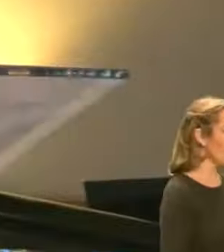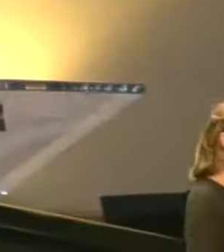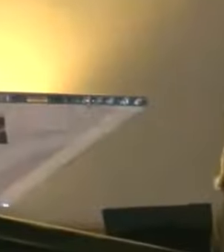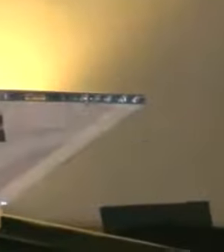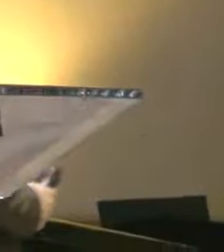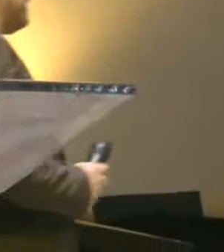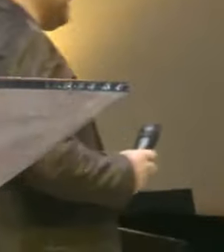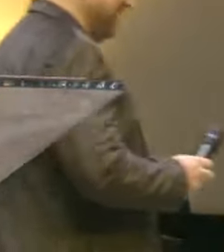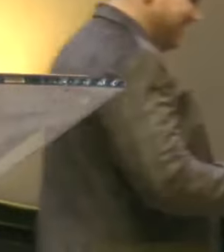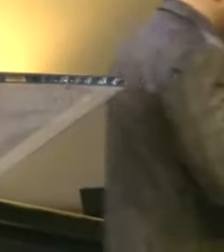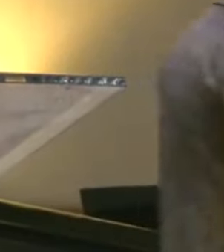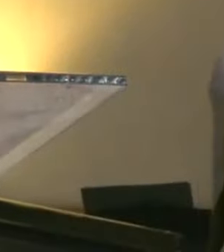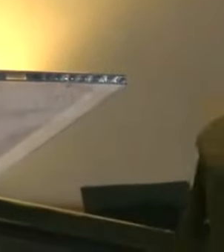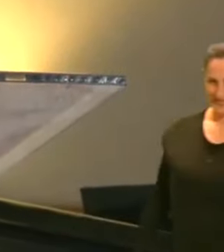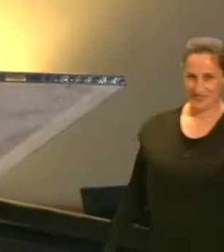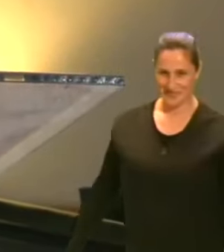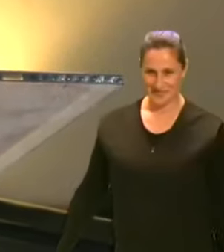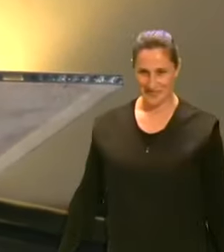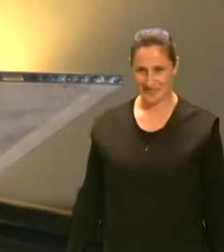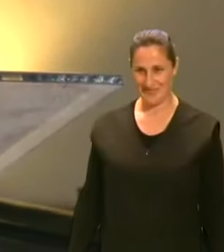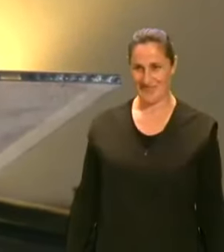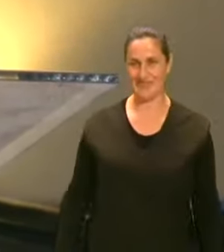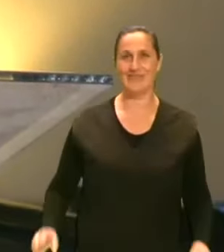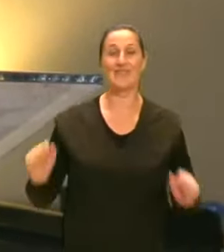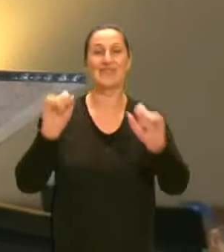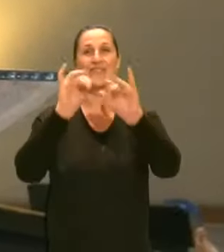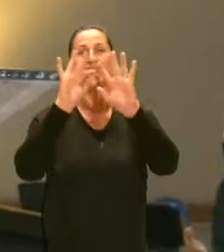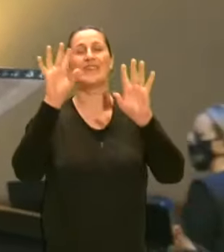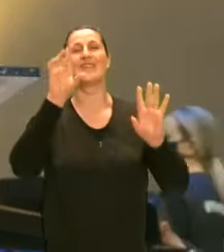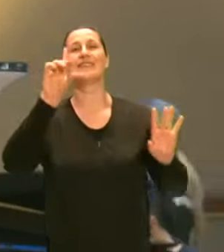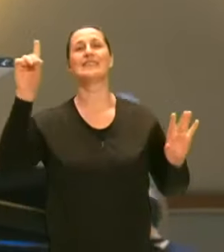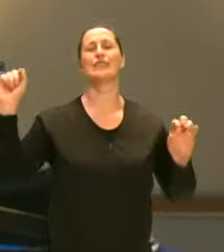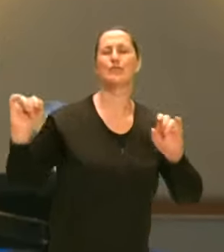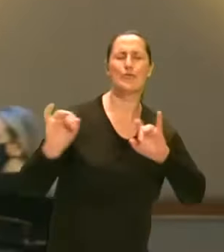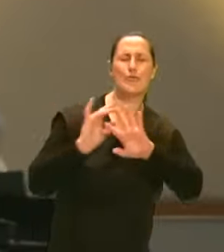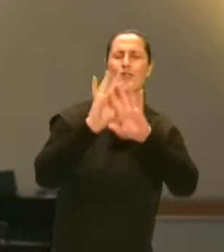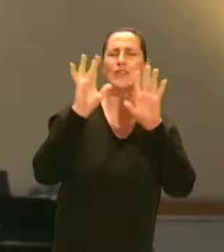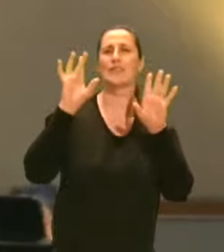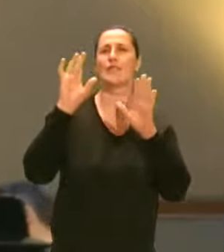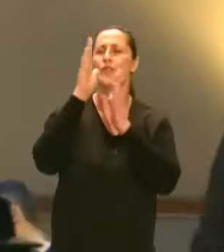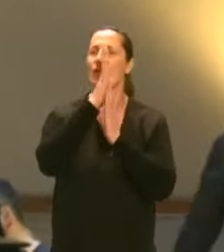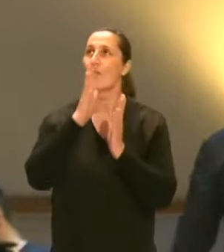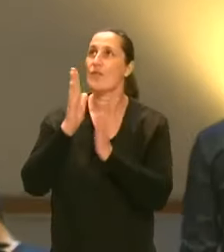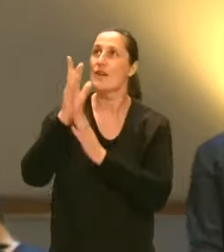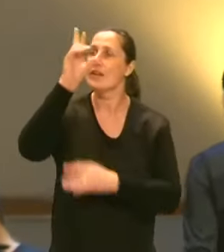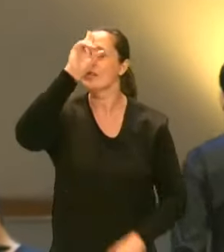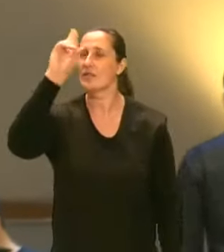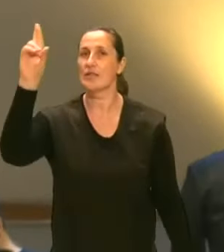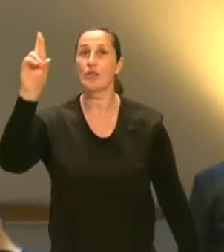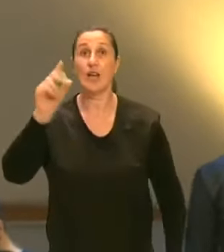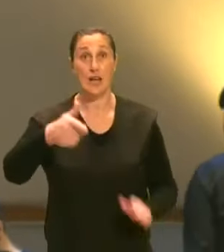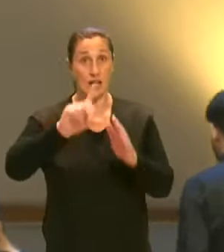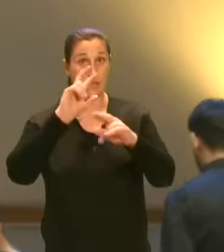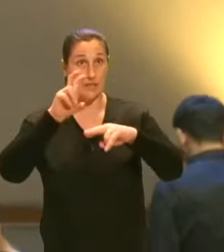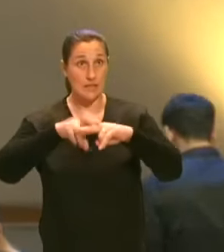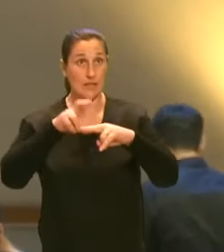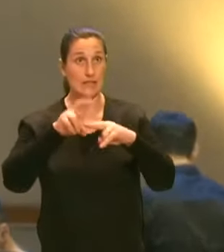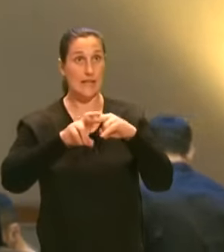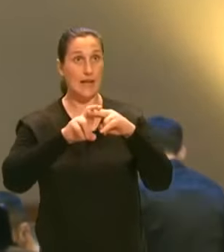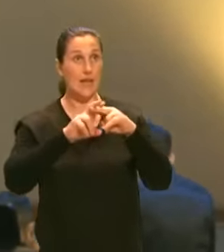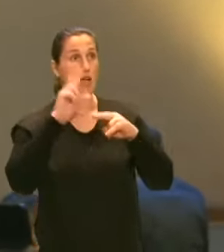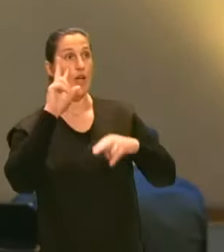Glória a Deus, louvado seja o Senhor. Antes de você sentar, vira para a pessoa que está do teu lado e